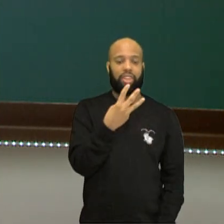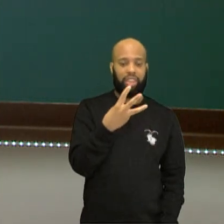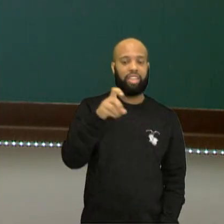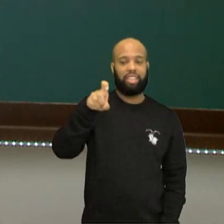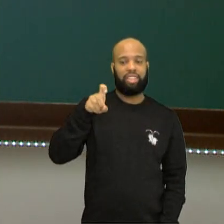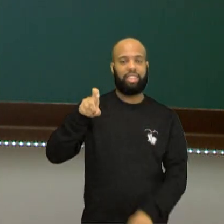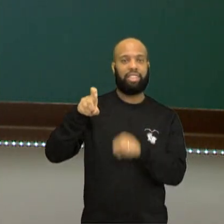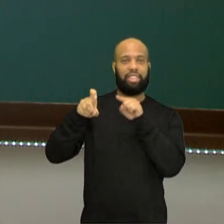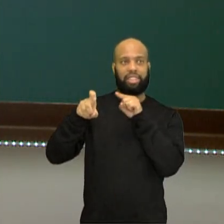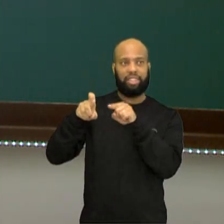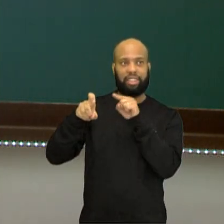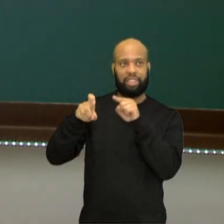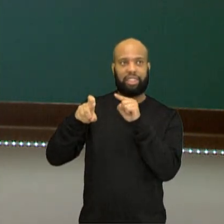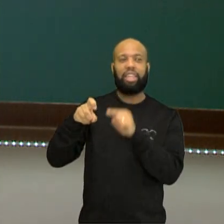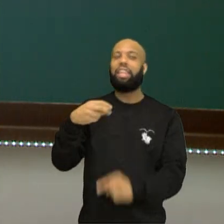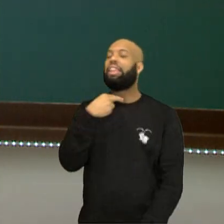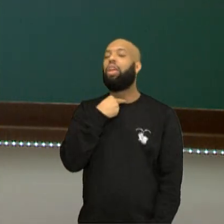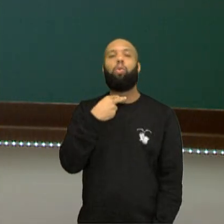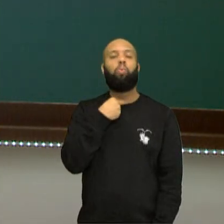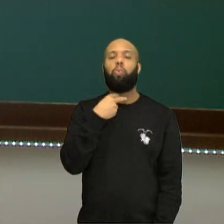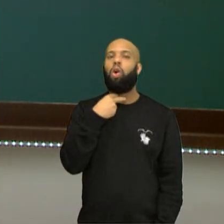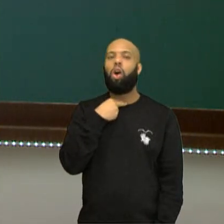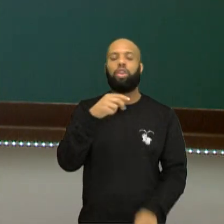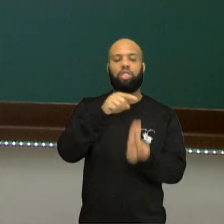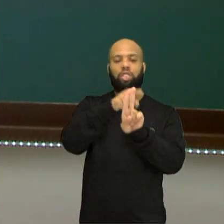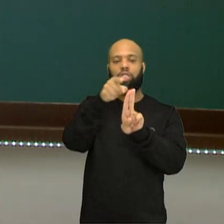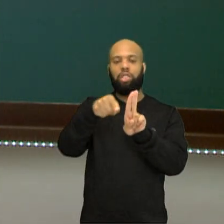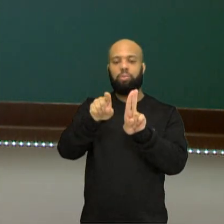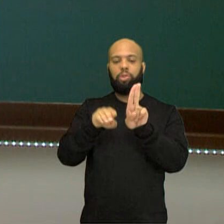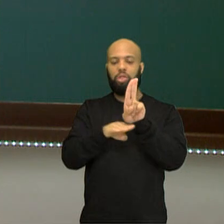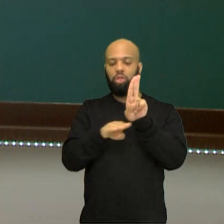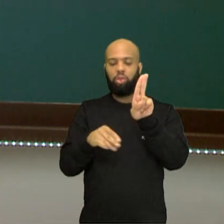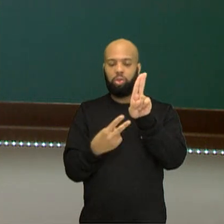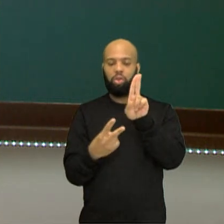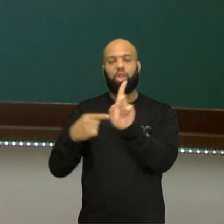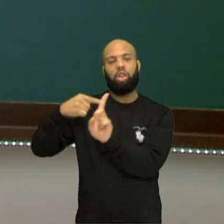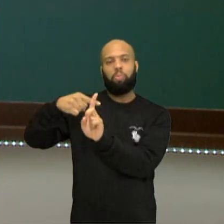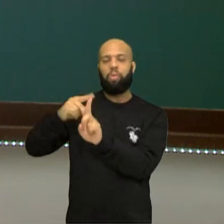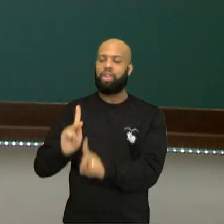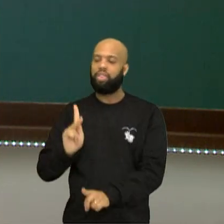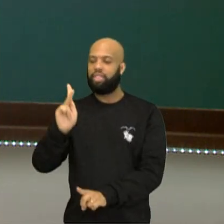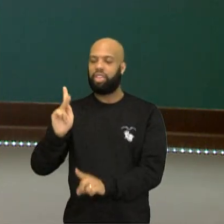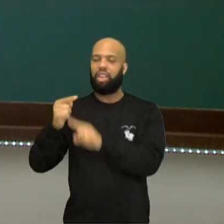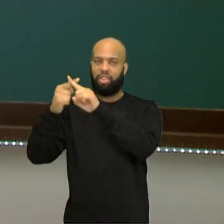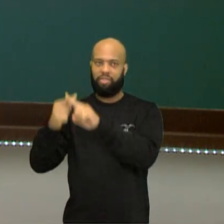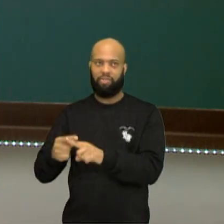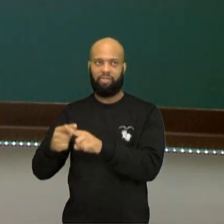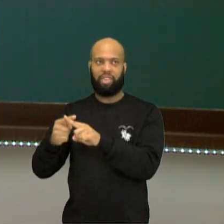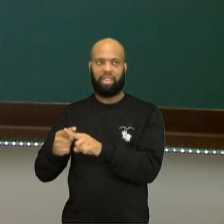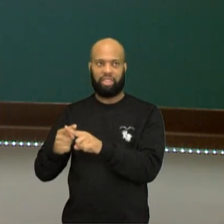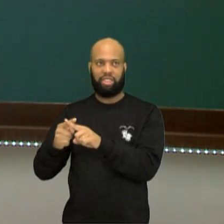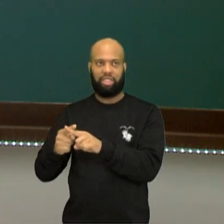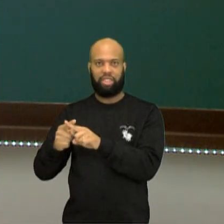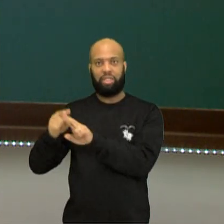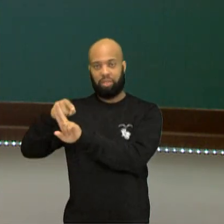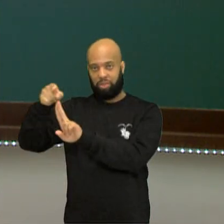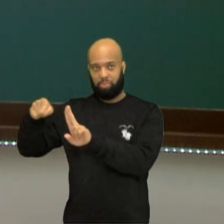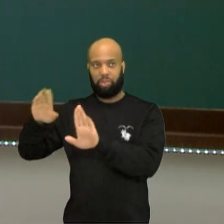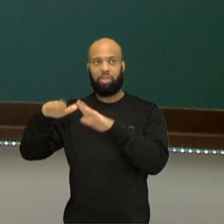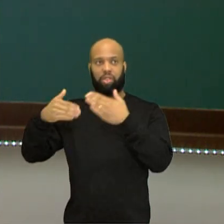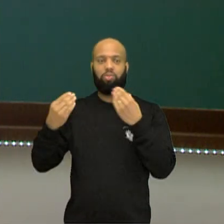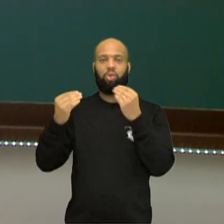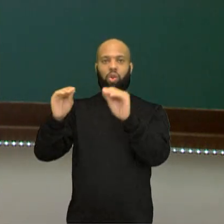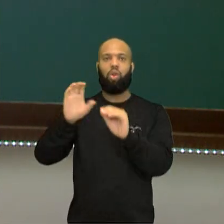não pode ser π sobre 2 mais k vezes π. Não pode ser. Então, eu coloco